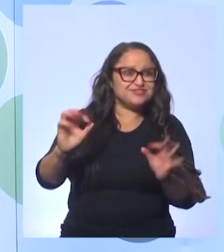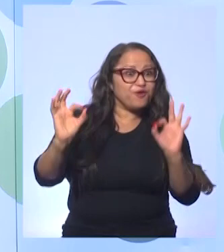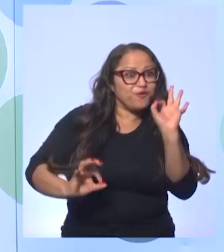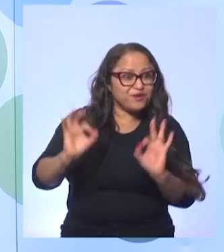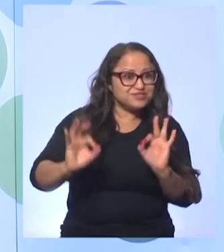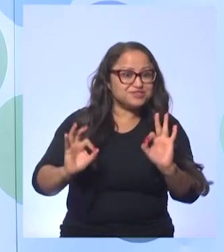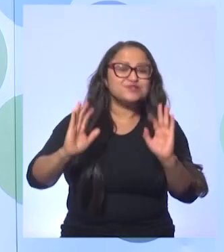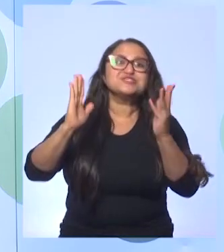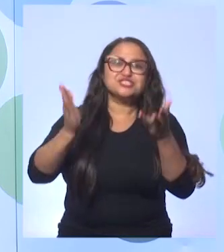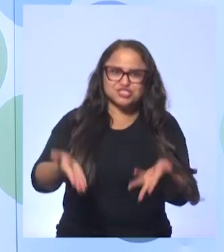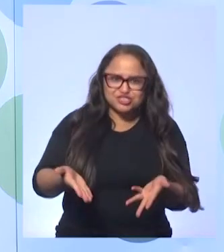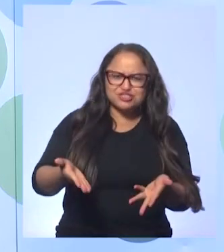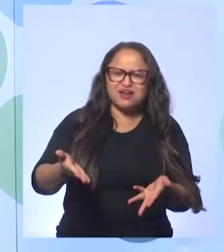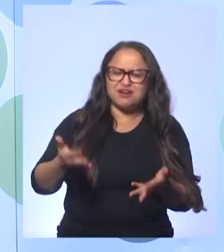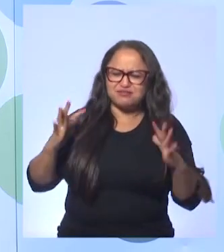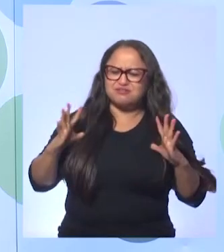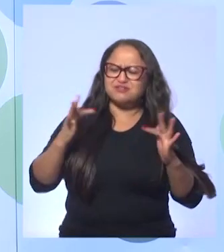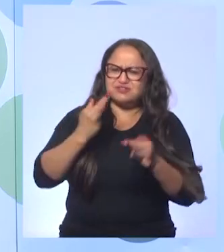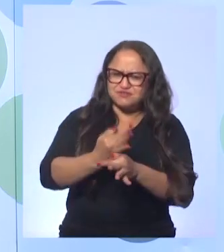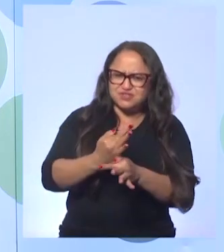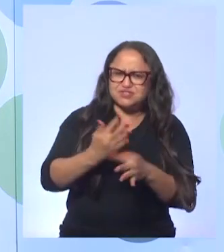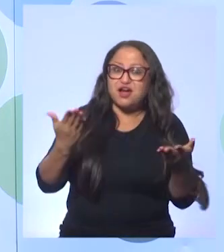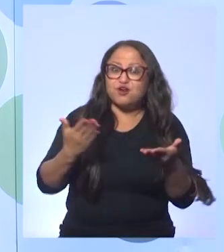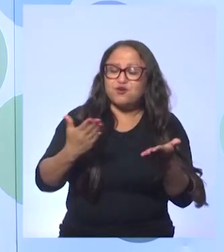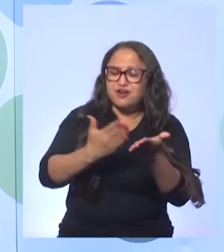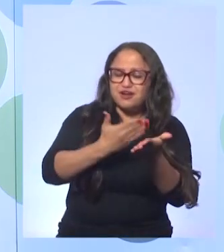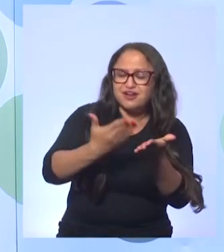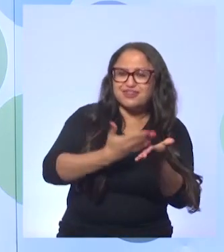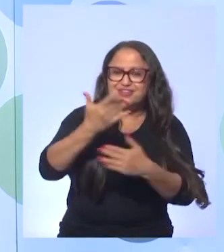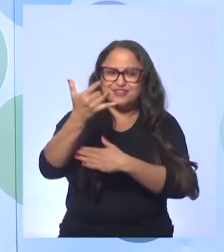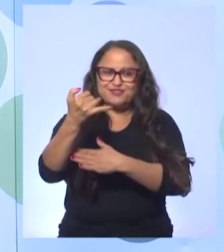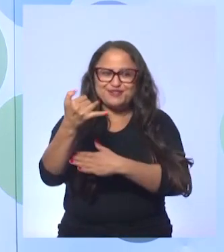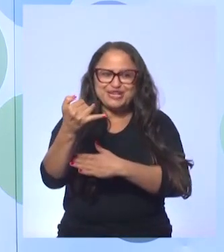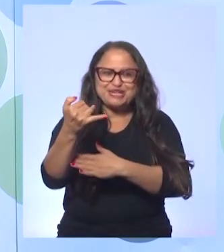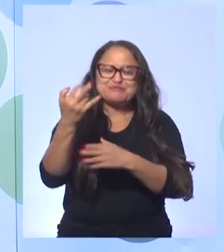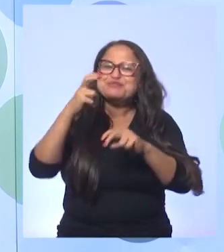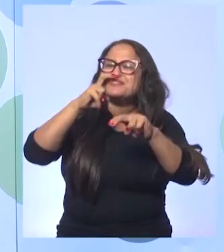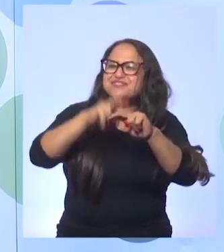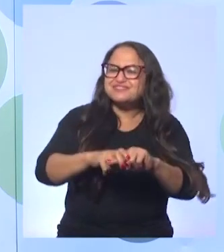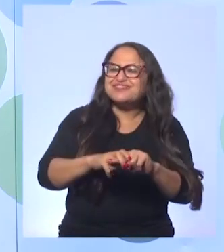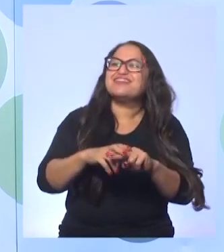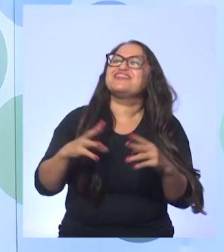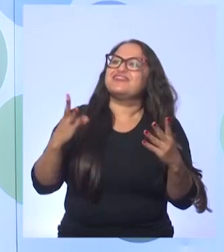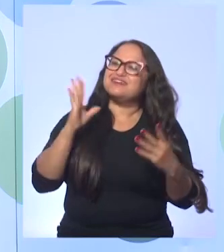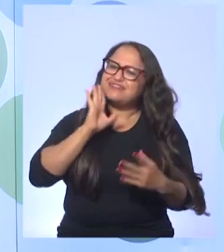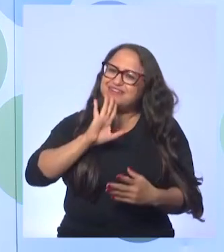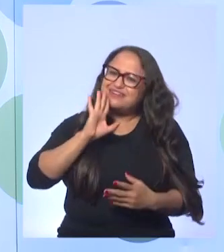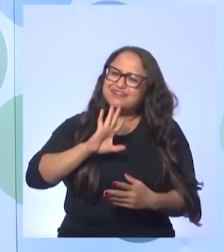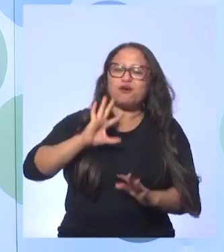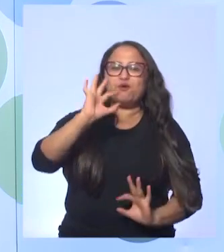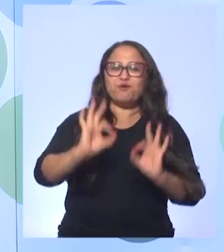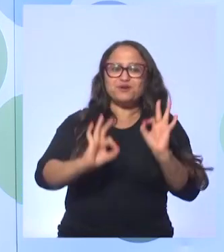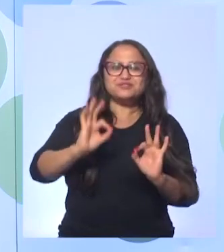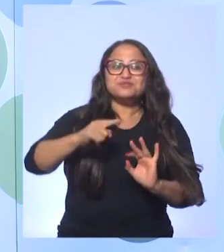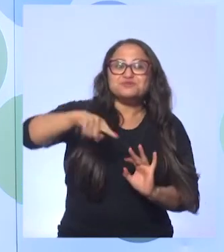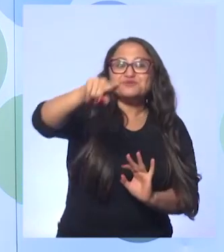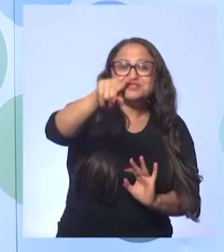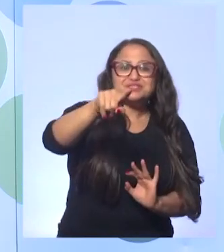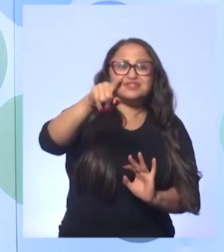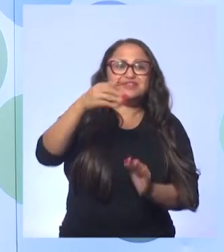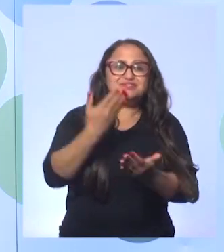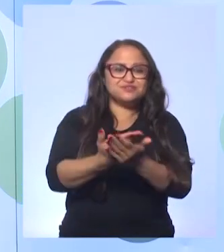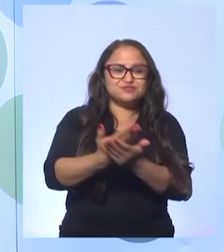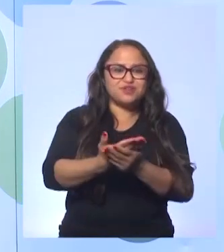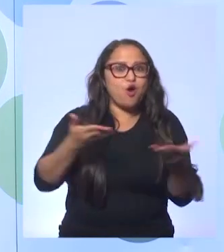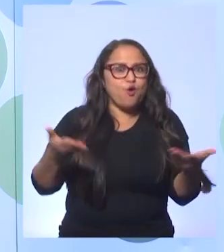organizou? Se organizou nas férias? E aí, pega o caderno, pega o lápis, senta direitinho aí, organiza-se para você estudar, porque hoje vai ter